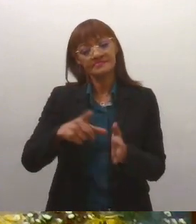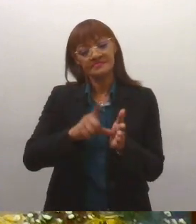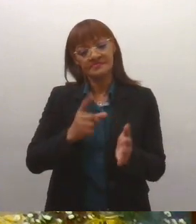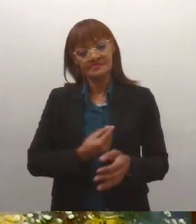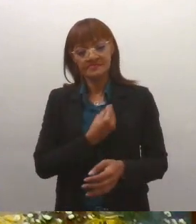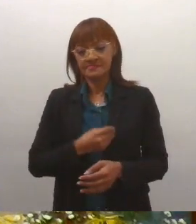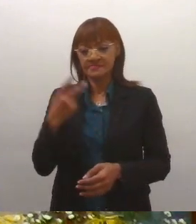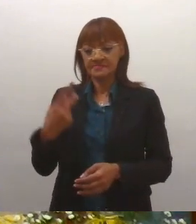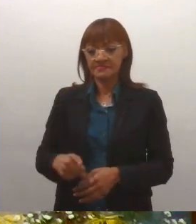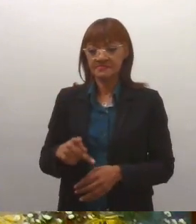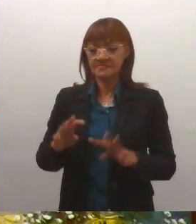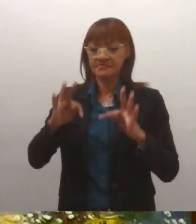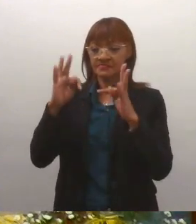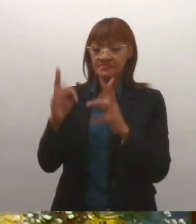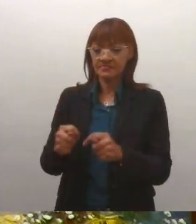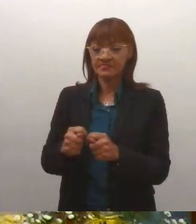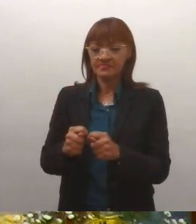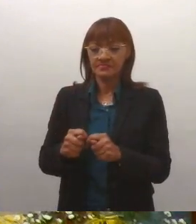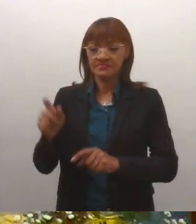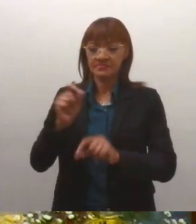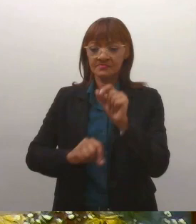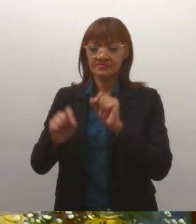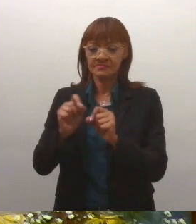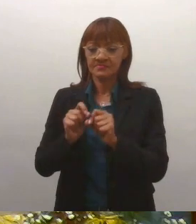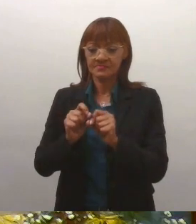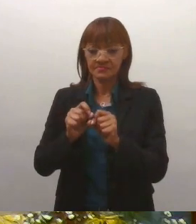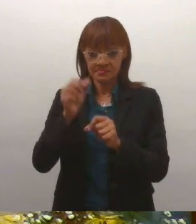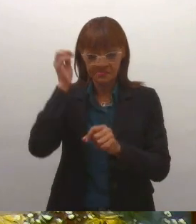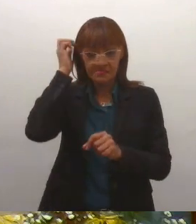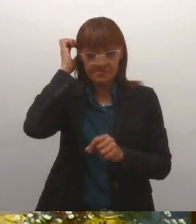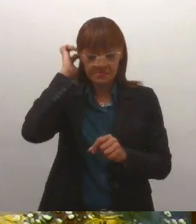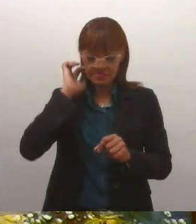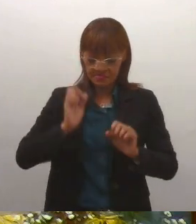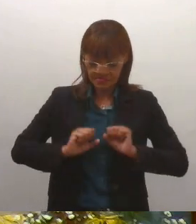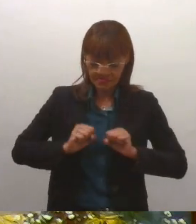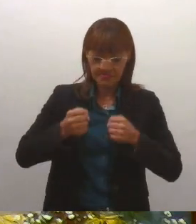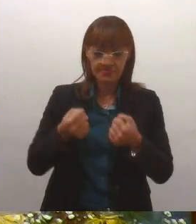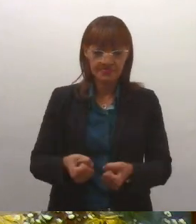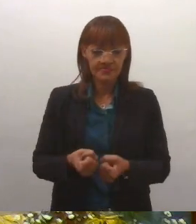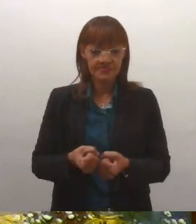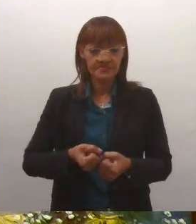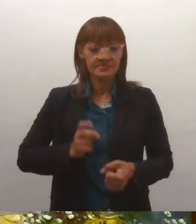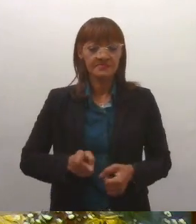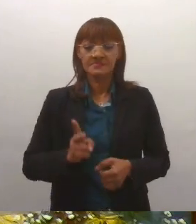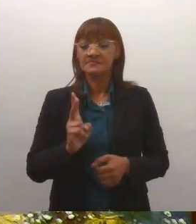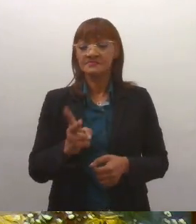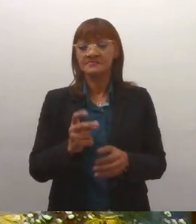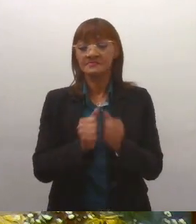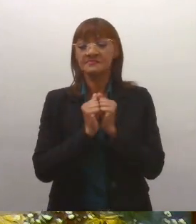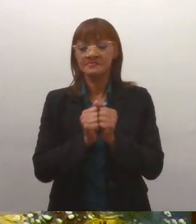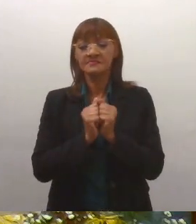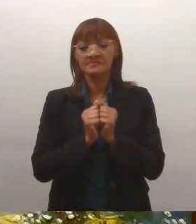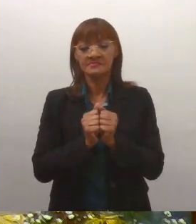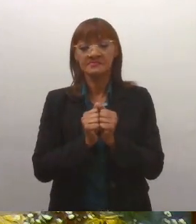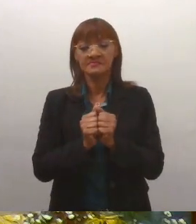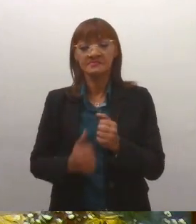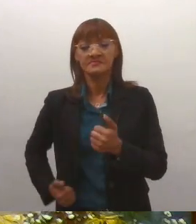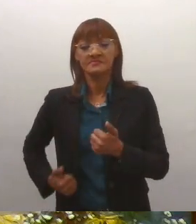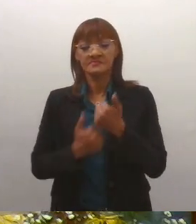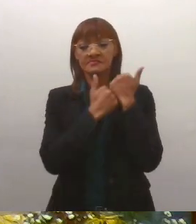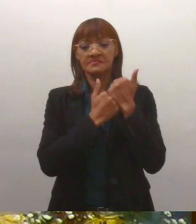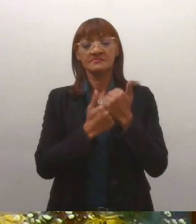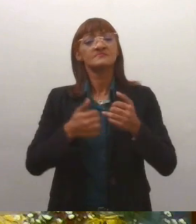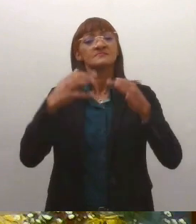com indicações. E sempre aqui ao lado, defendendo o ideal. E sempre falando aqui, defendendo